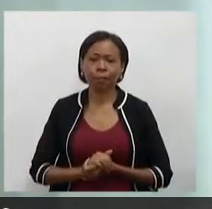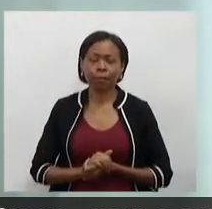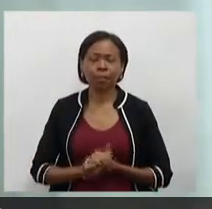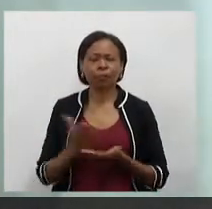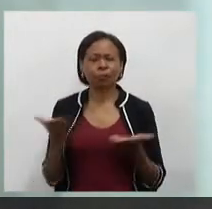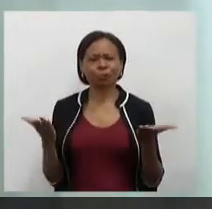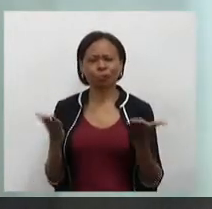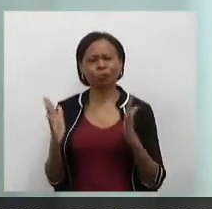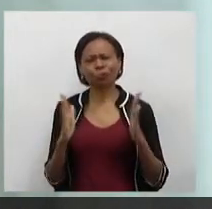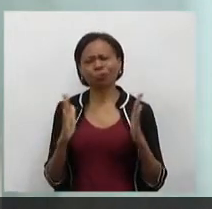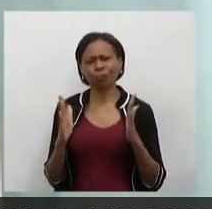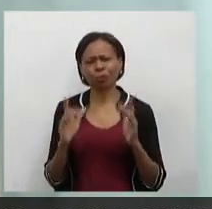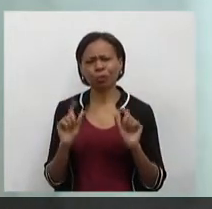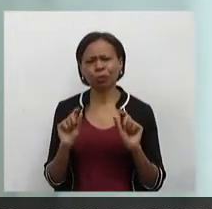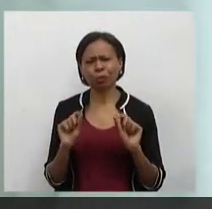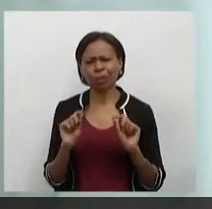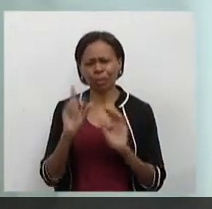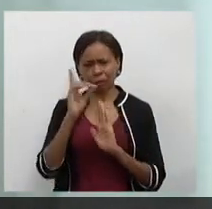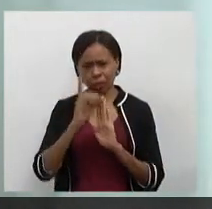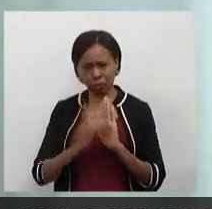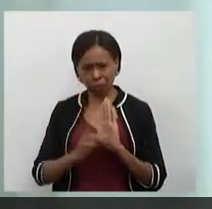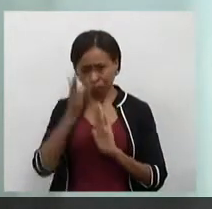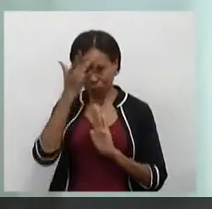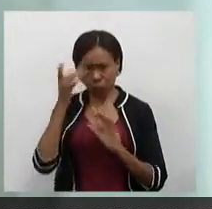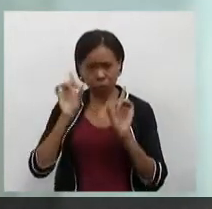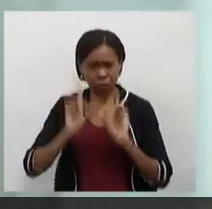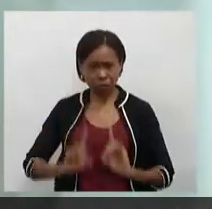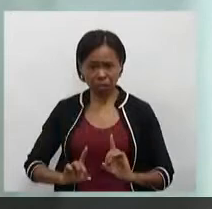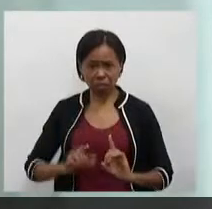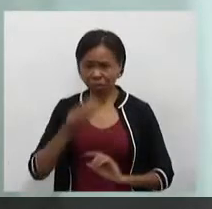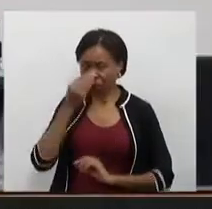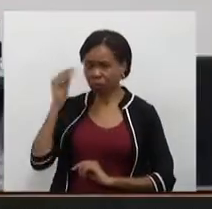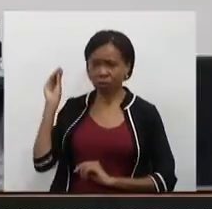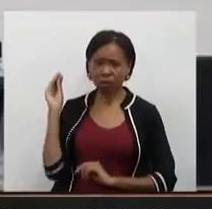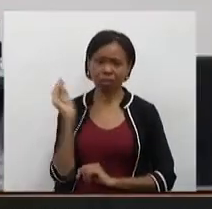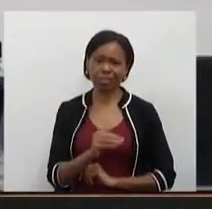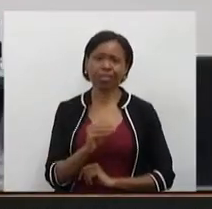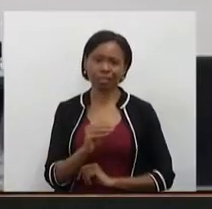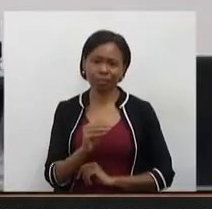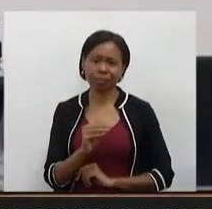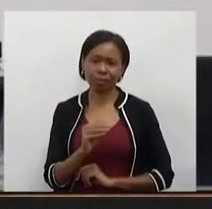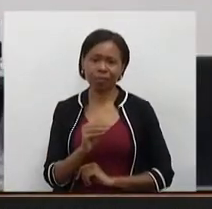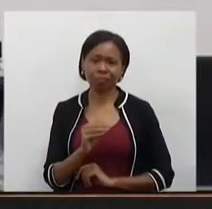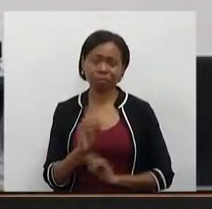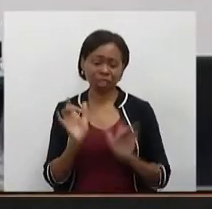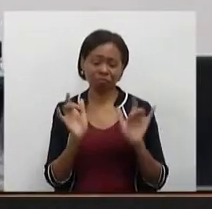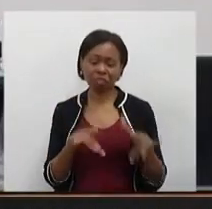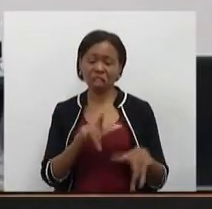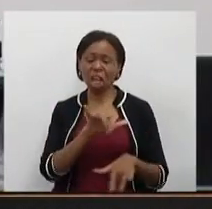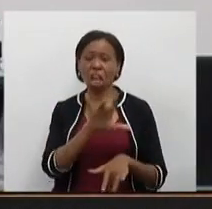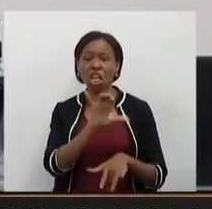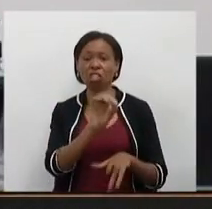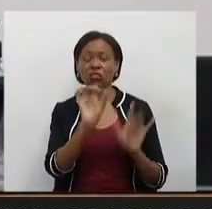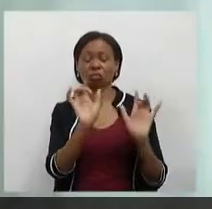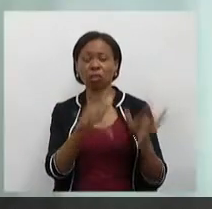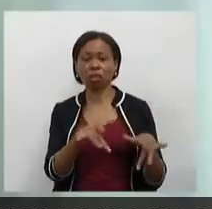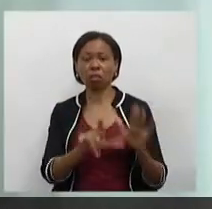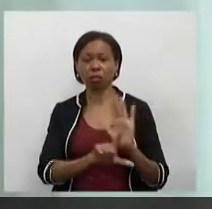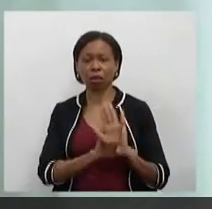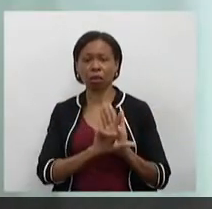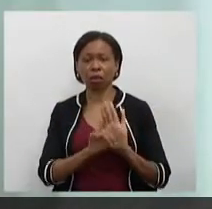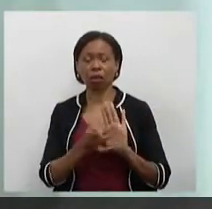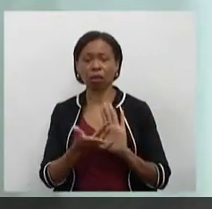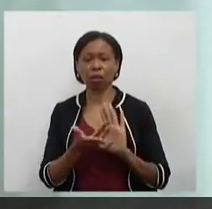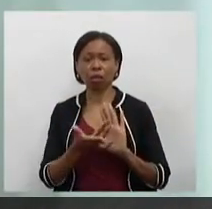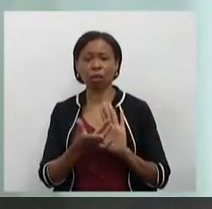os direitos das pessoas com deficiência estão sendo jogados para nada no lixo. Pra concluir... Desculpa a terminologia. Então, eu gostaria de deixar